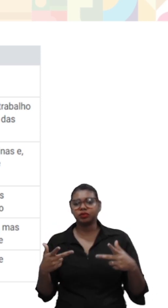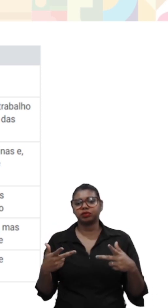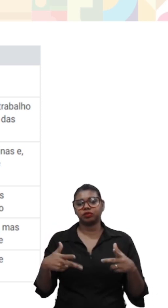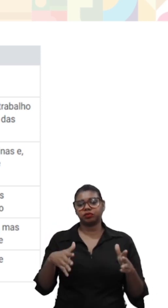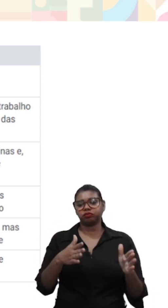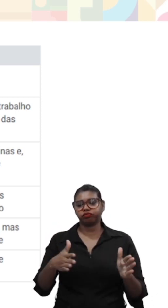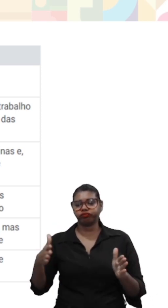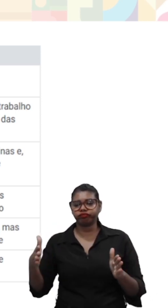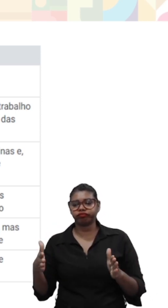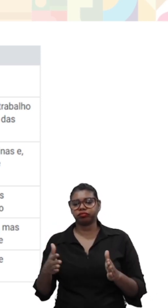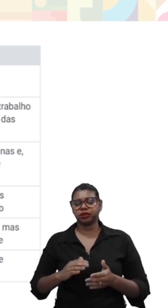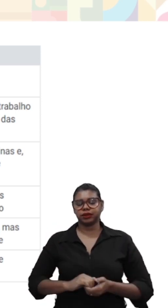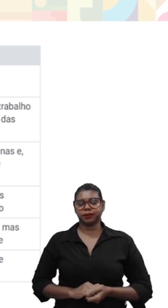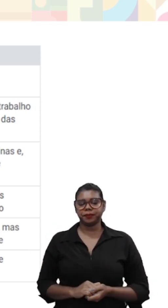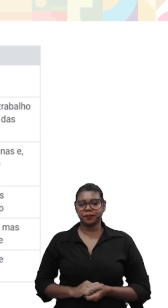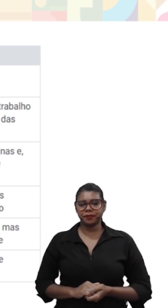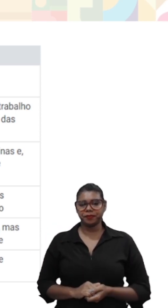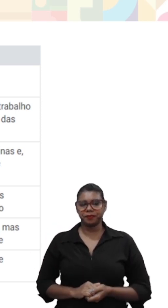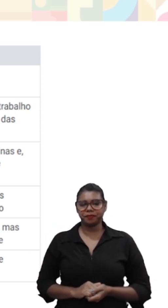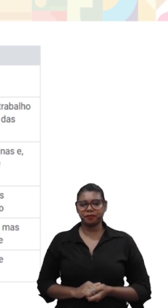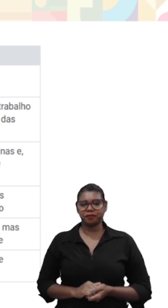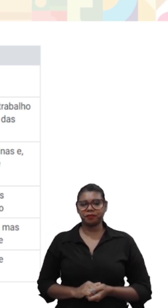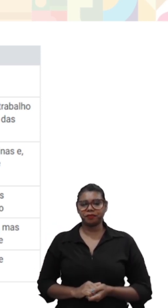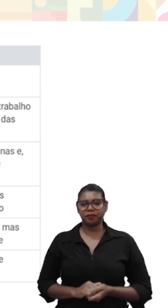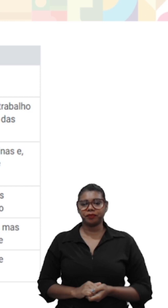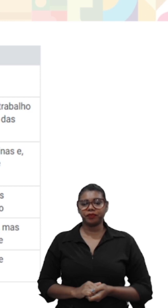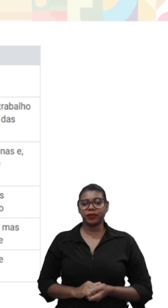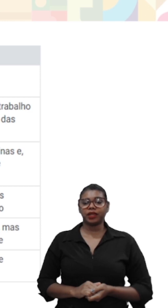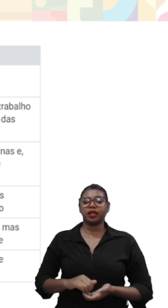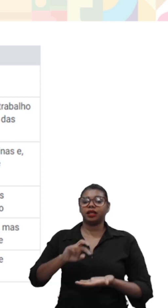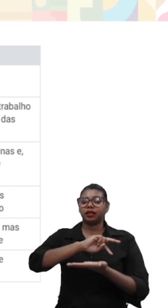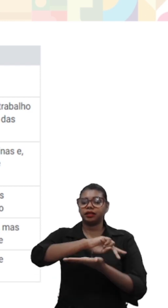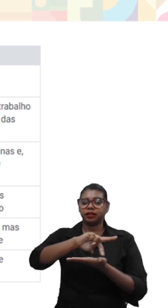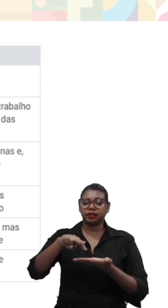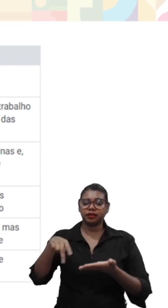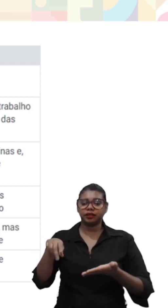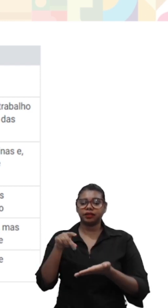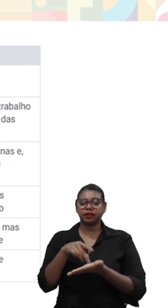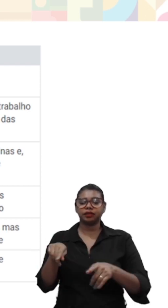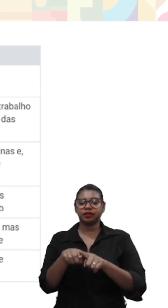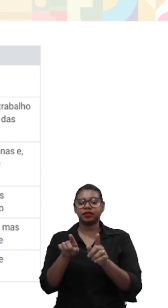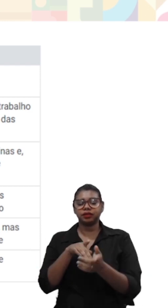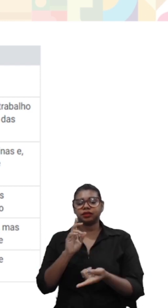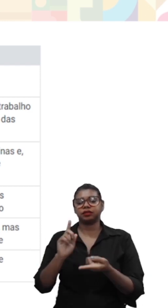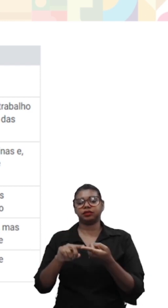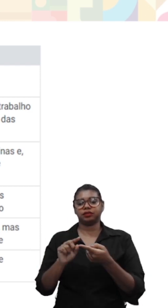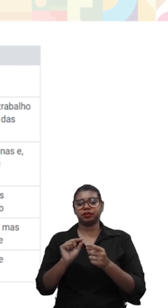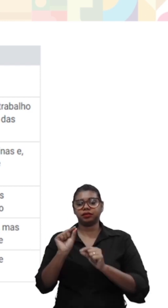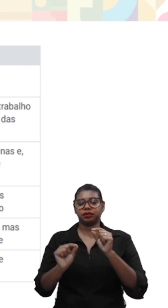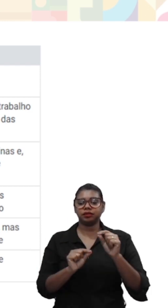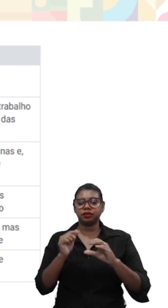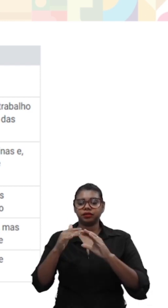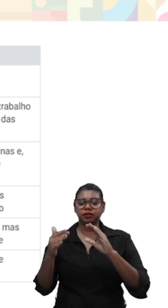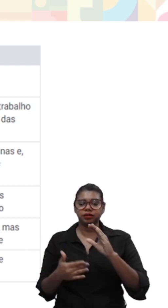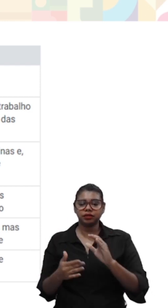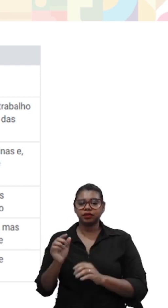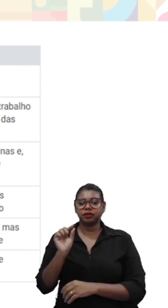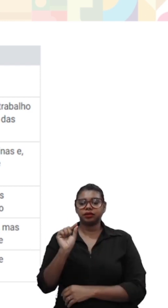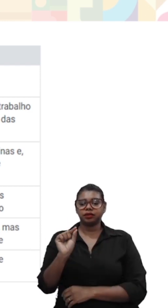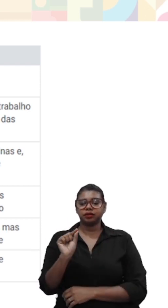massa, né? E o Toyotismo tem a diversidade, porque tem aquela questão